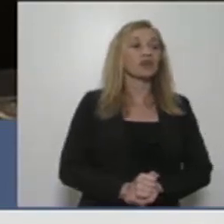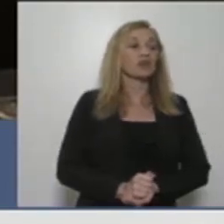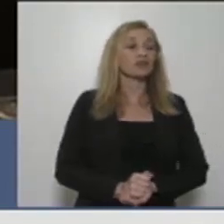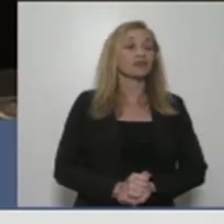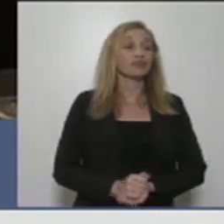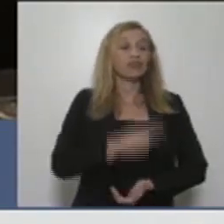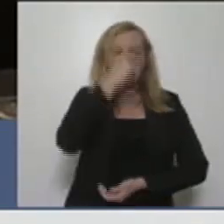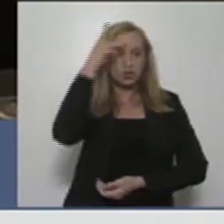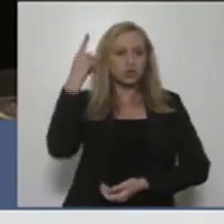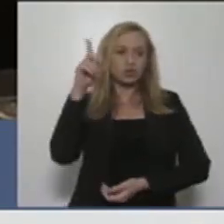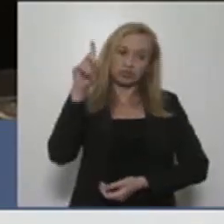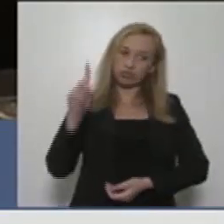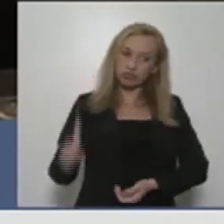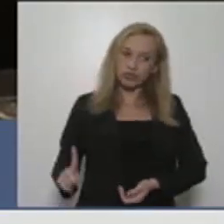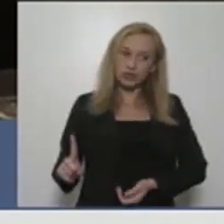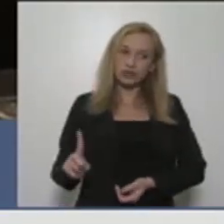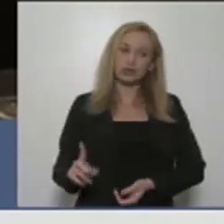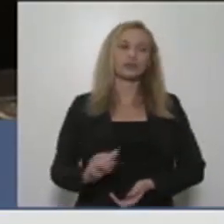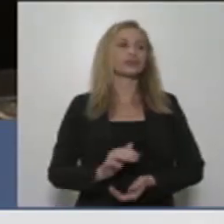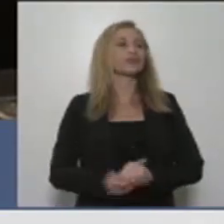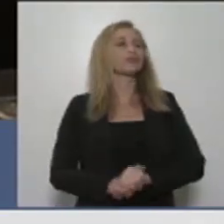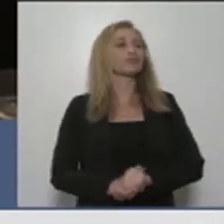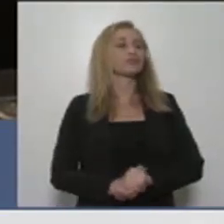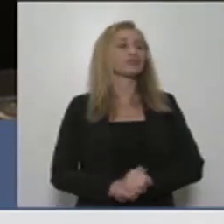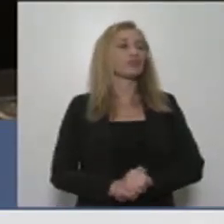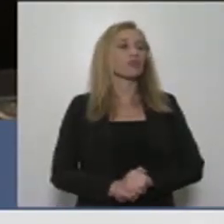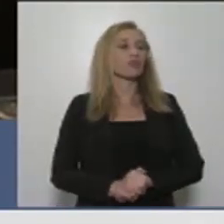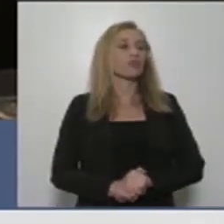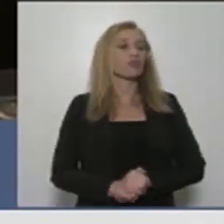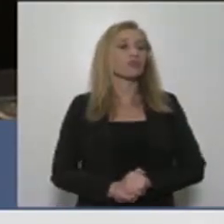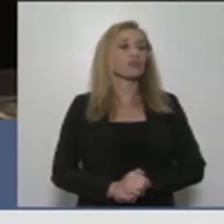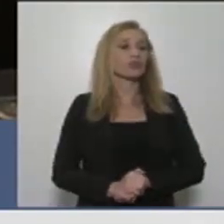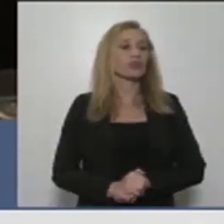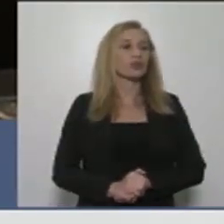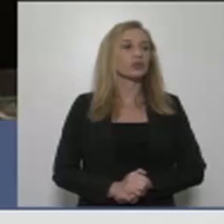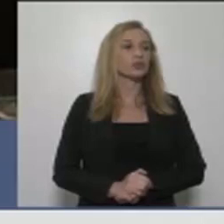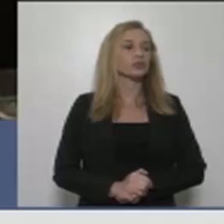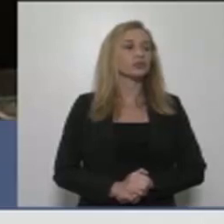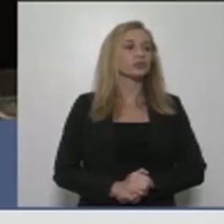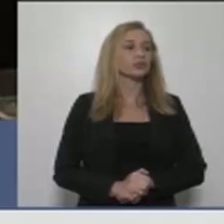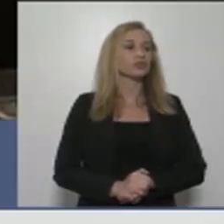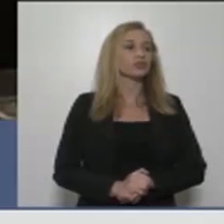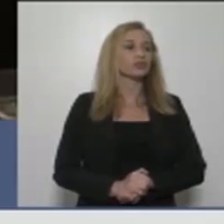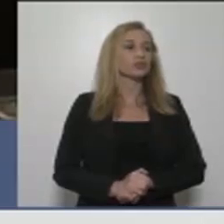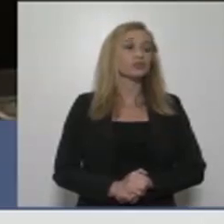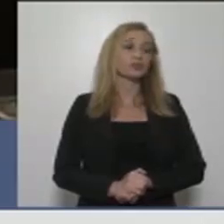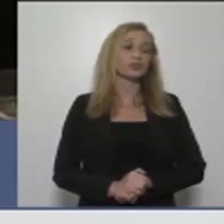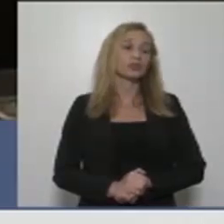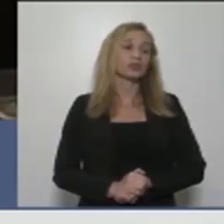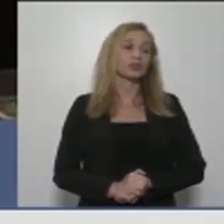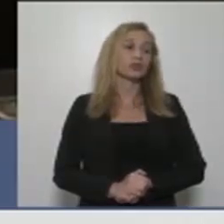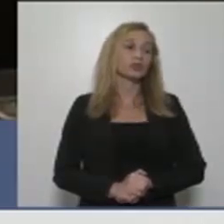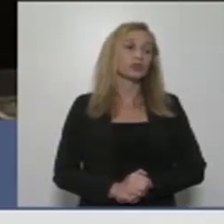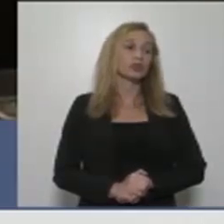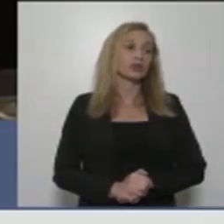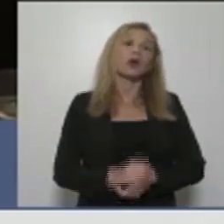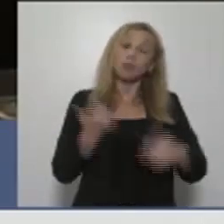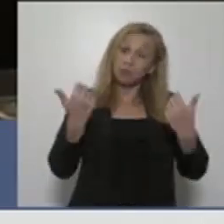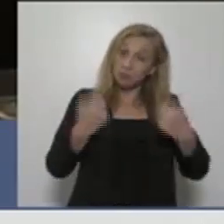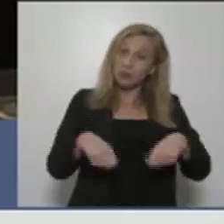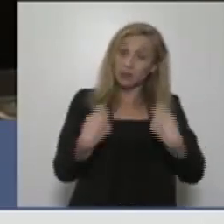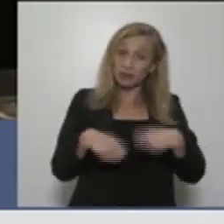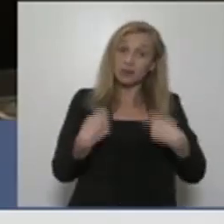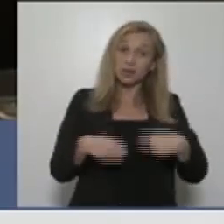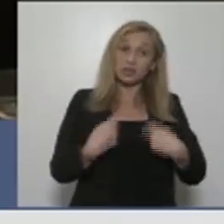necessidades especiais, estão, de uma forma ou outra,